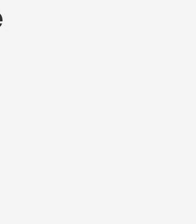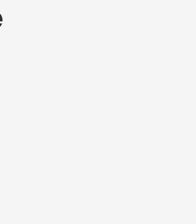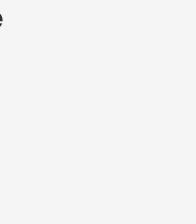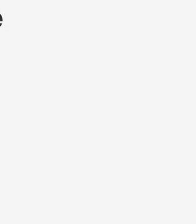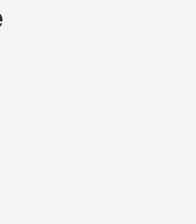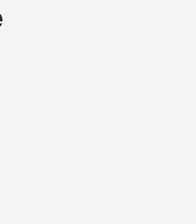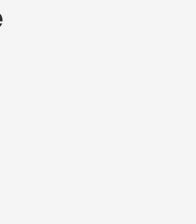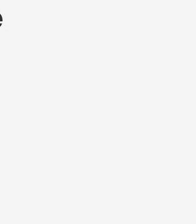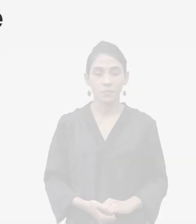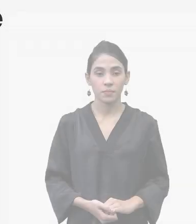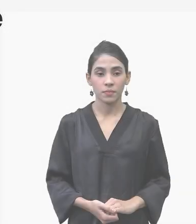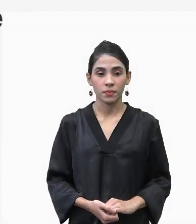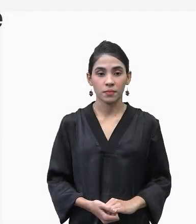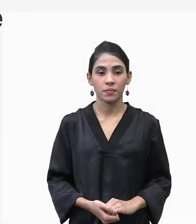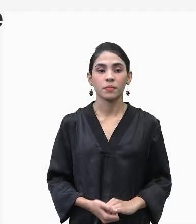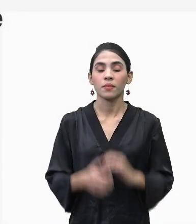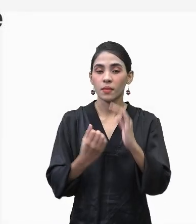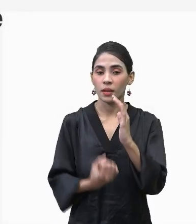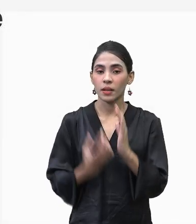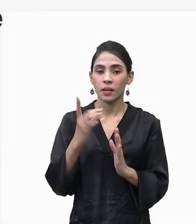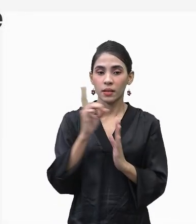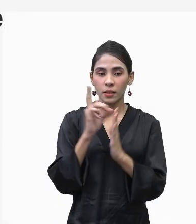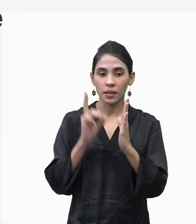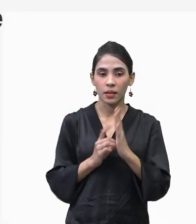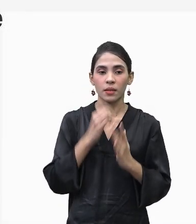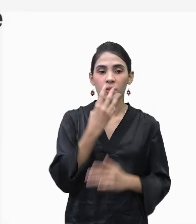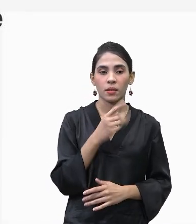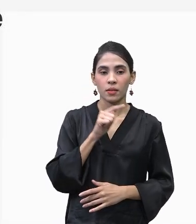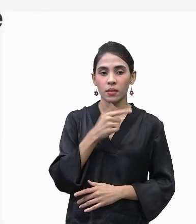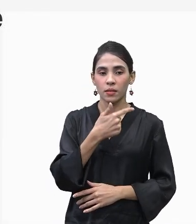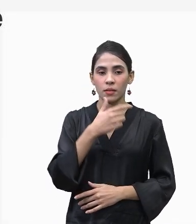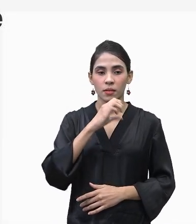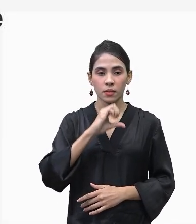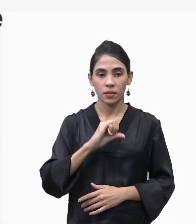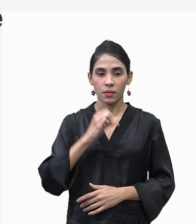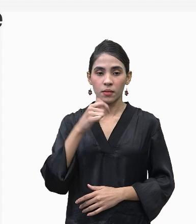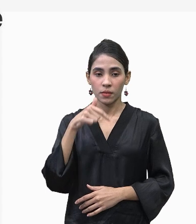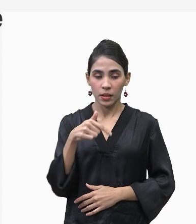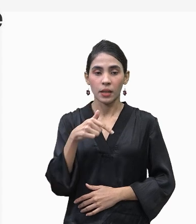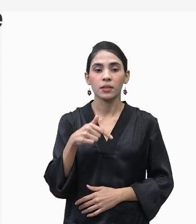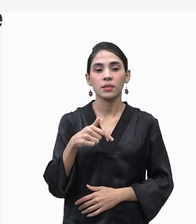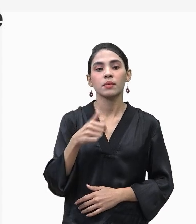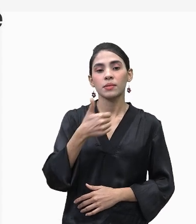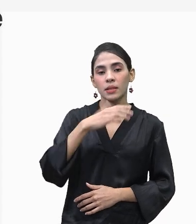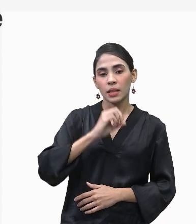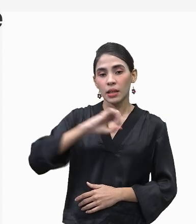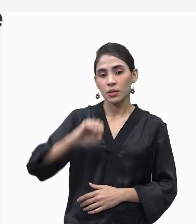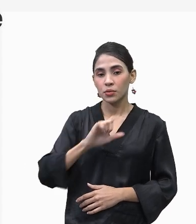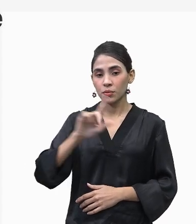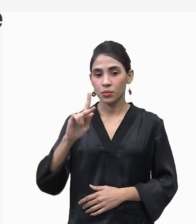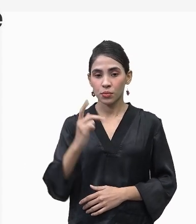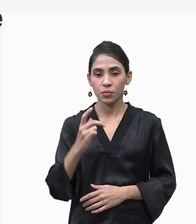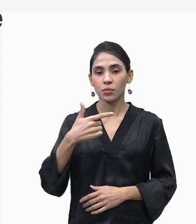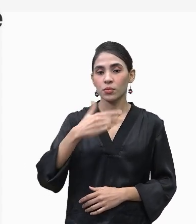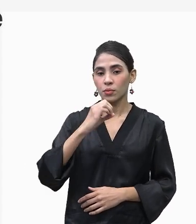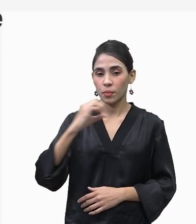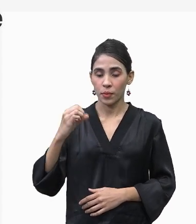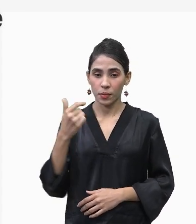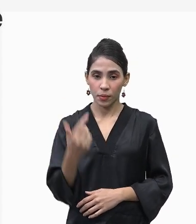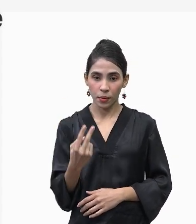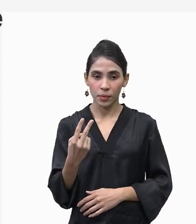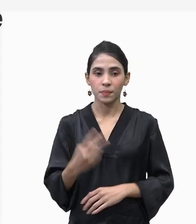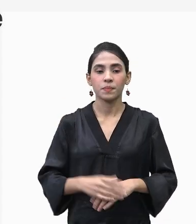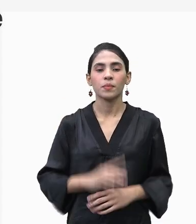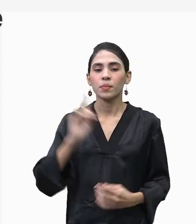Ele foi instituído lá pelo decreto número 4.297, de 10 de julho de 2002, e